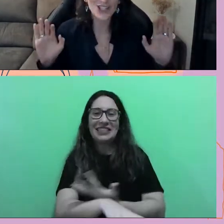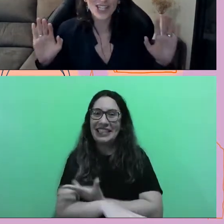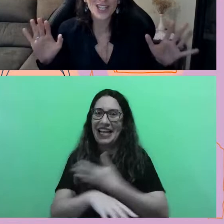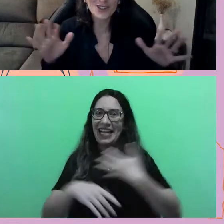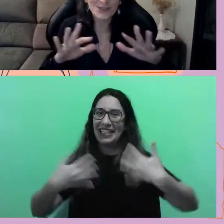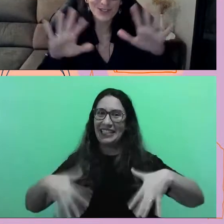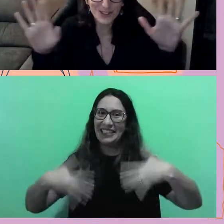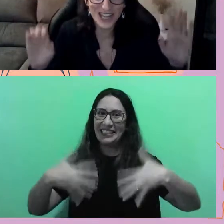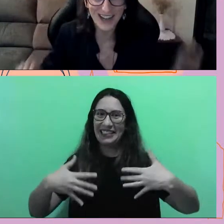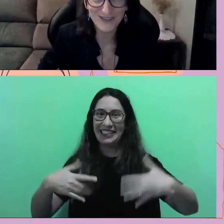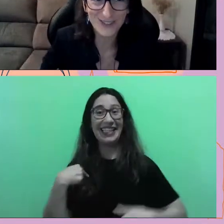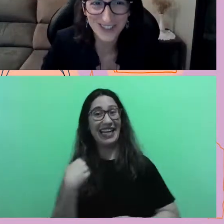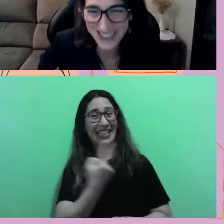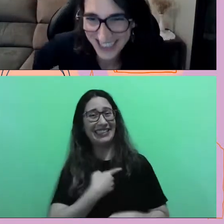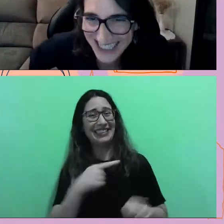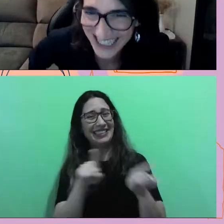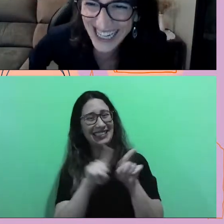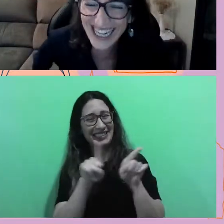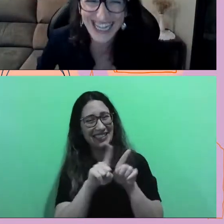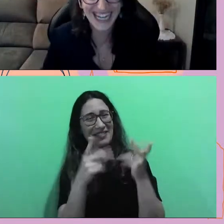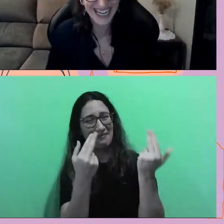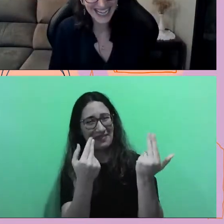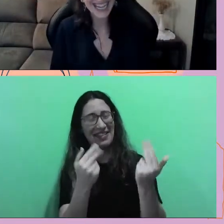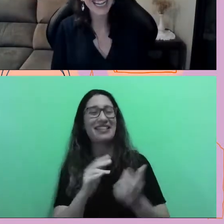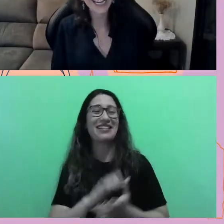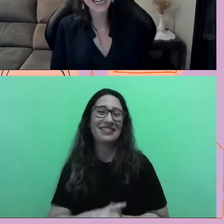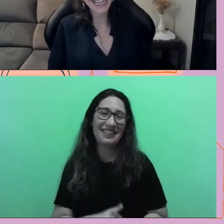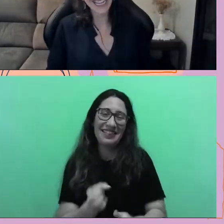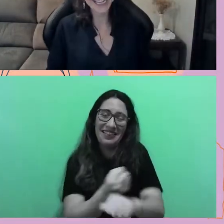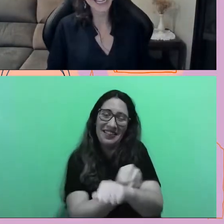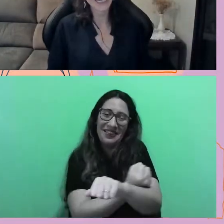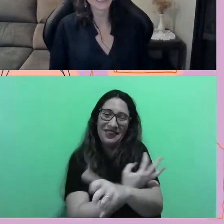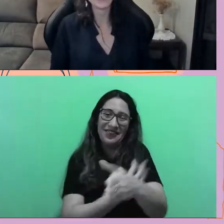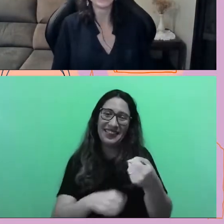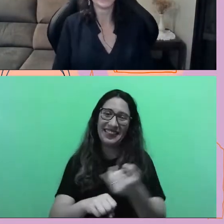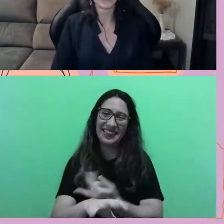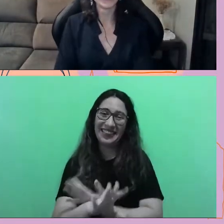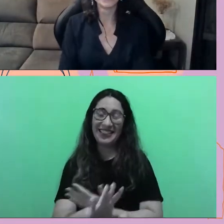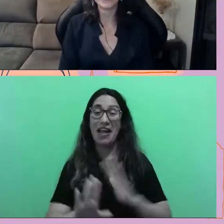e parar, a gente aqui junto já, viu, Edna? Vamos parar.